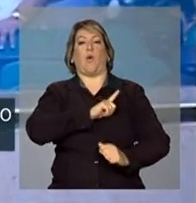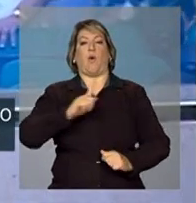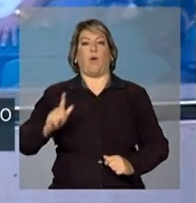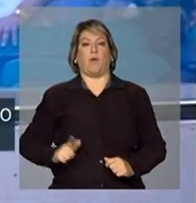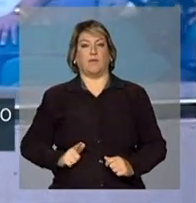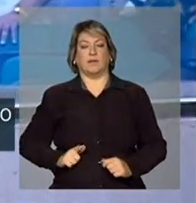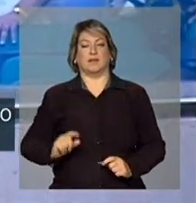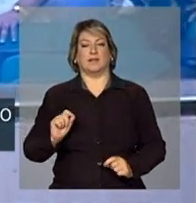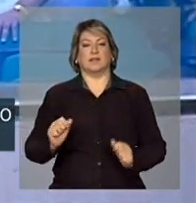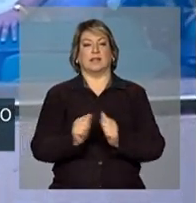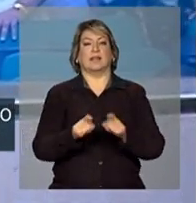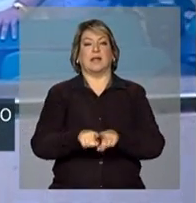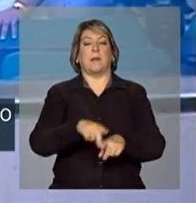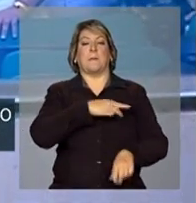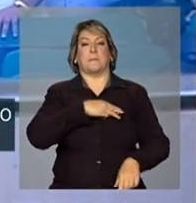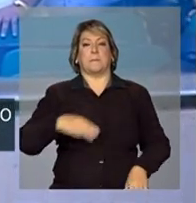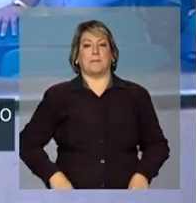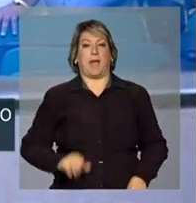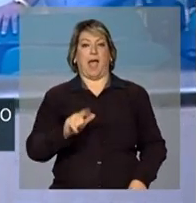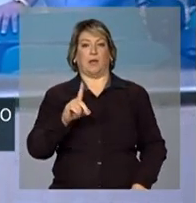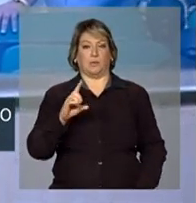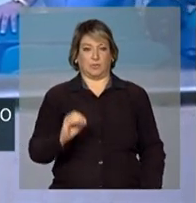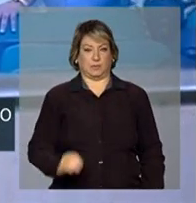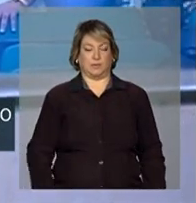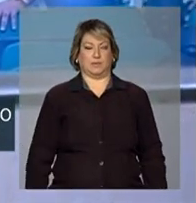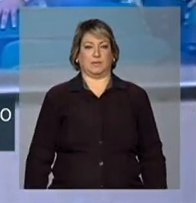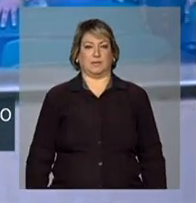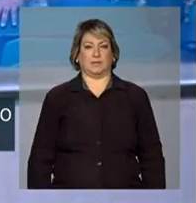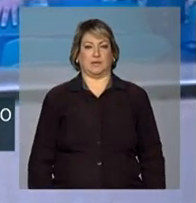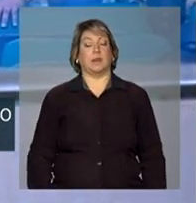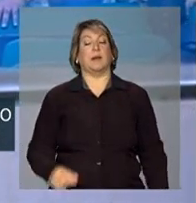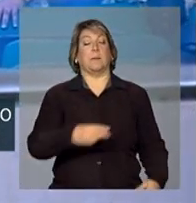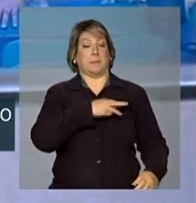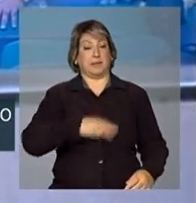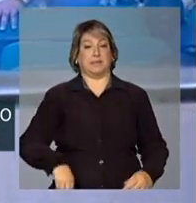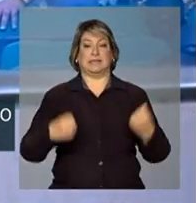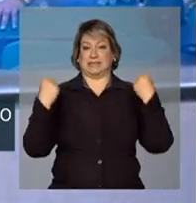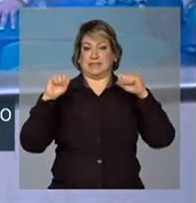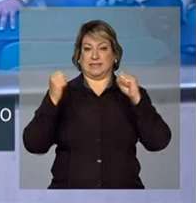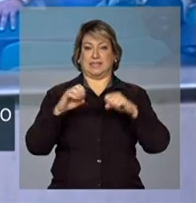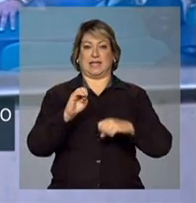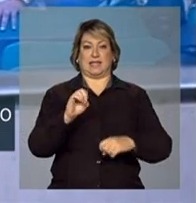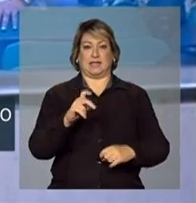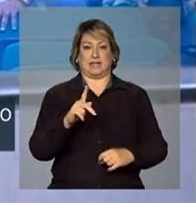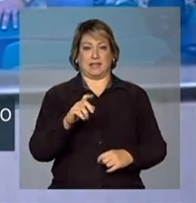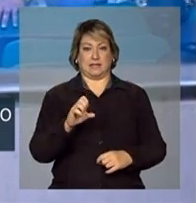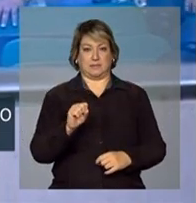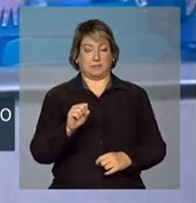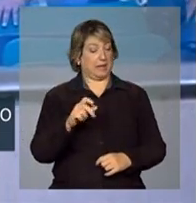e do ministro Aldo Rebelo, ministro do Esporte.